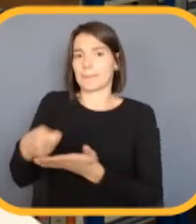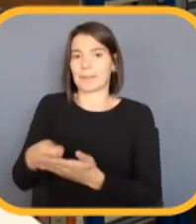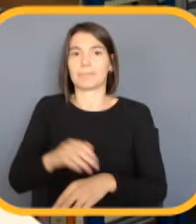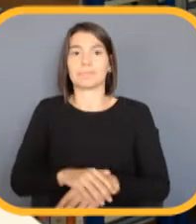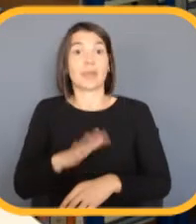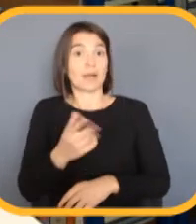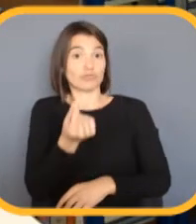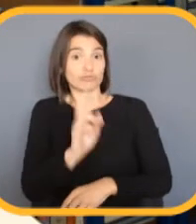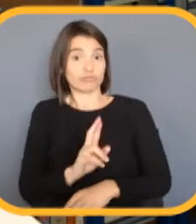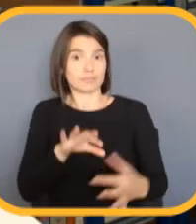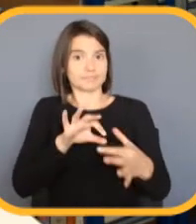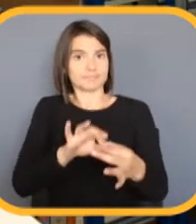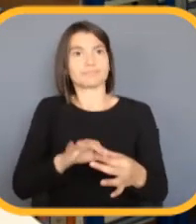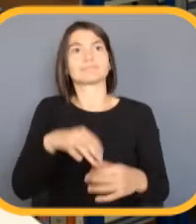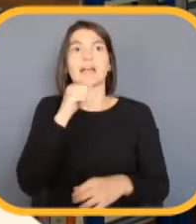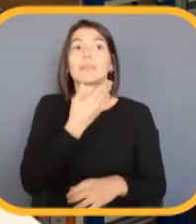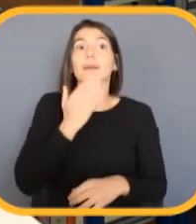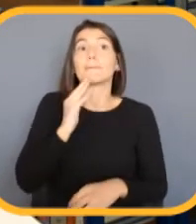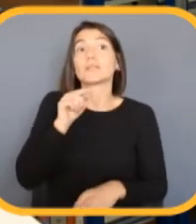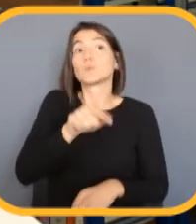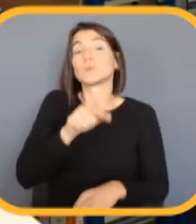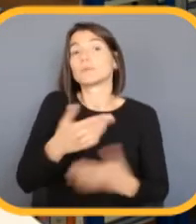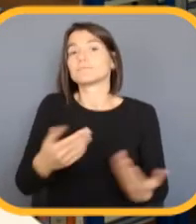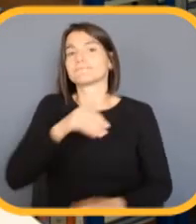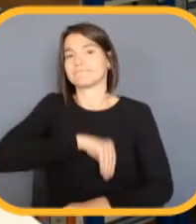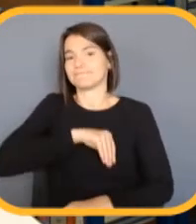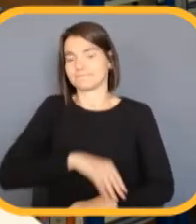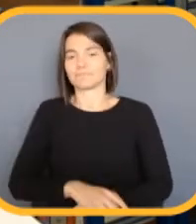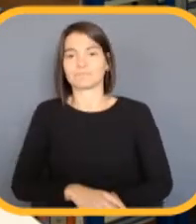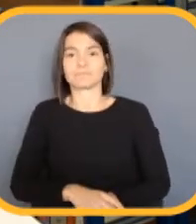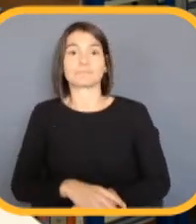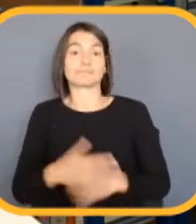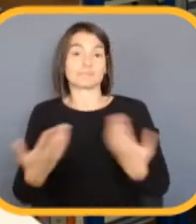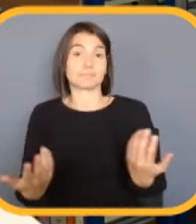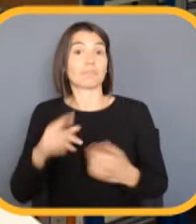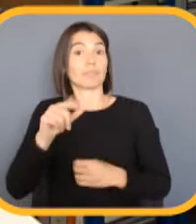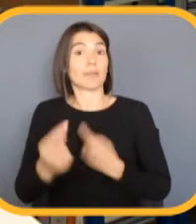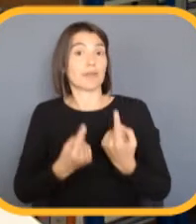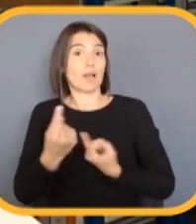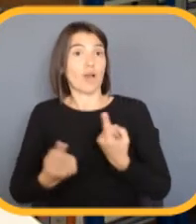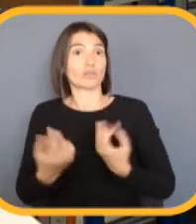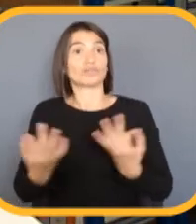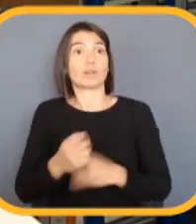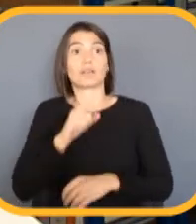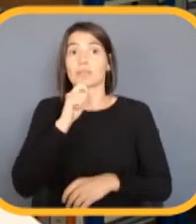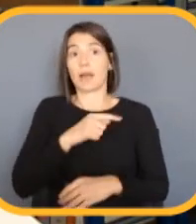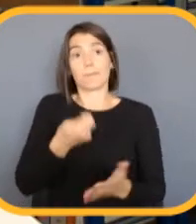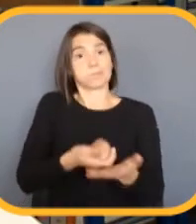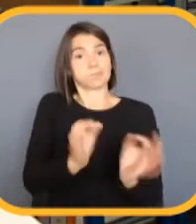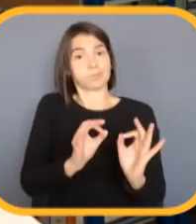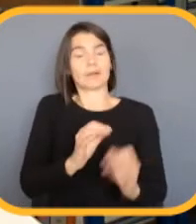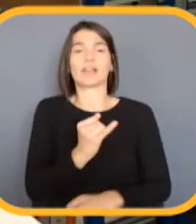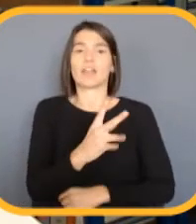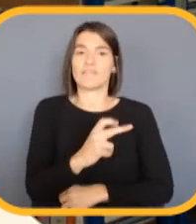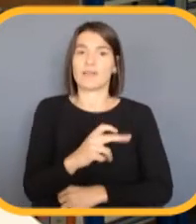embora os valores associados estejam sempre dependentes dos rendimentos, havendo até, em alguns casos, lugar à